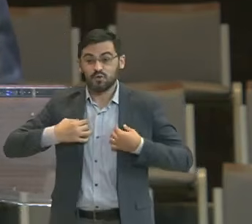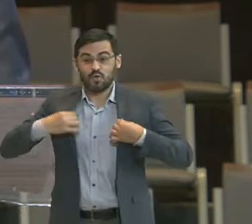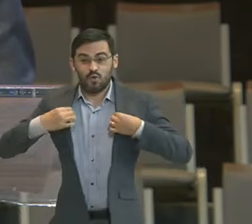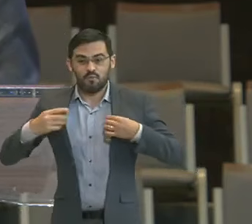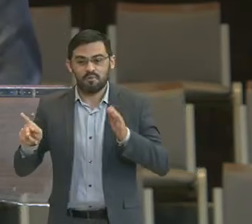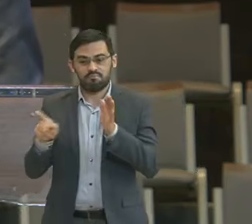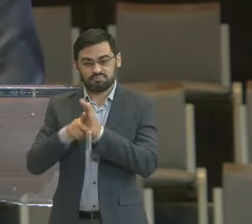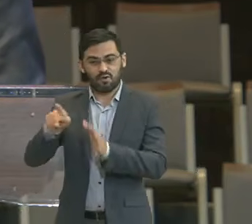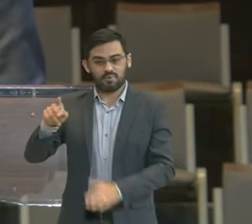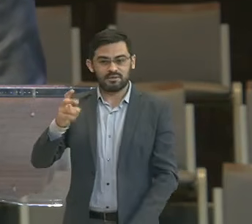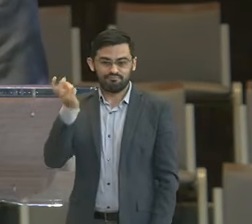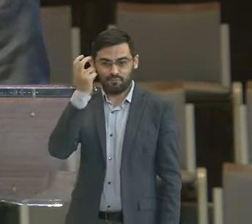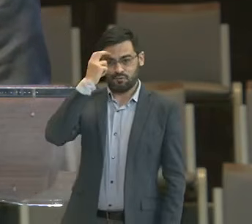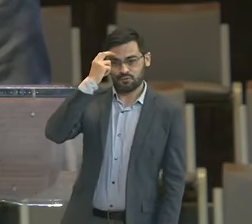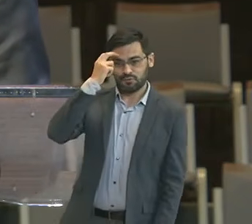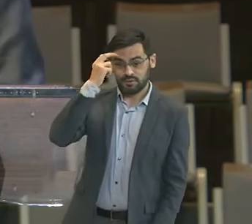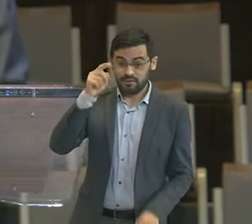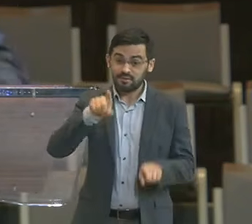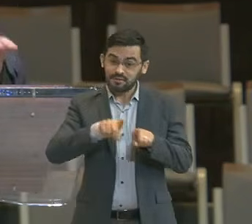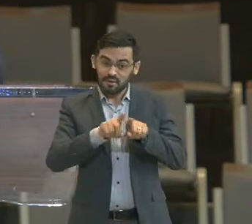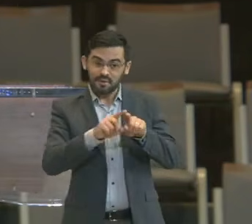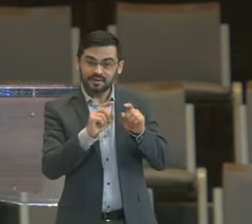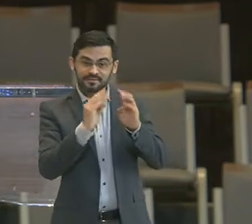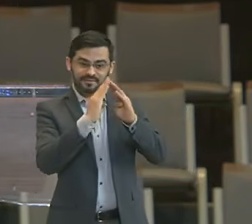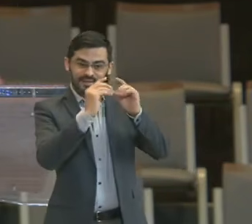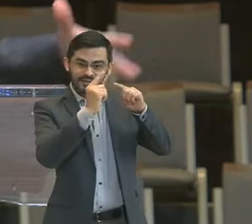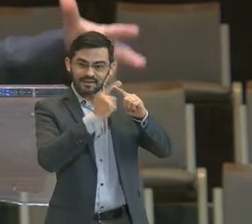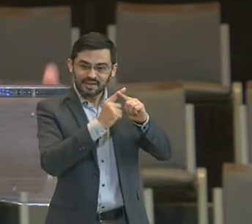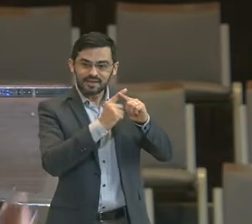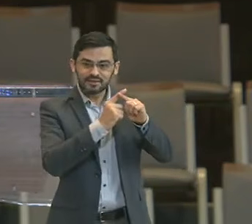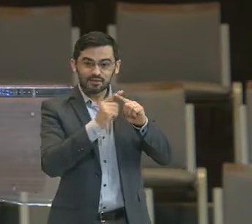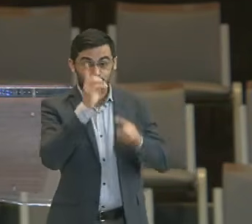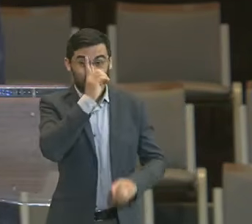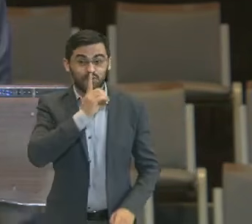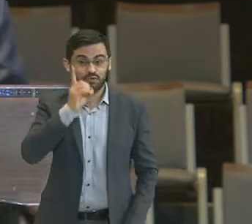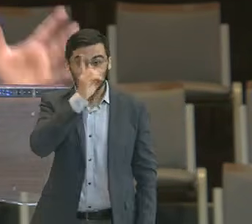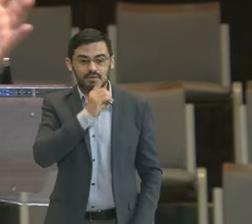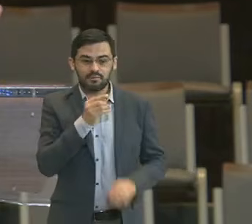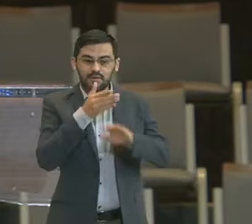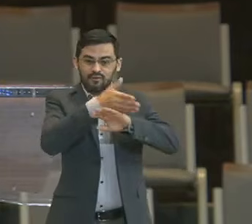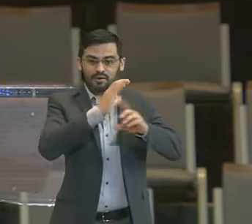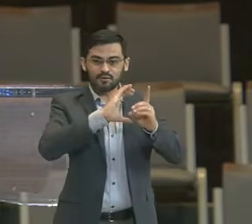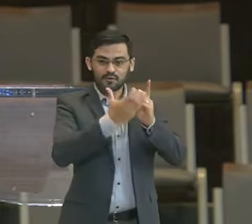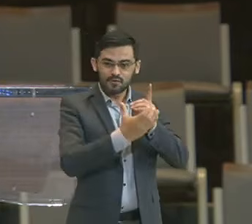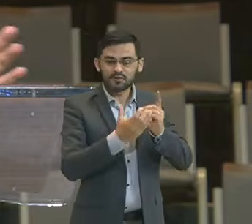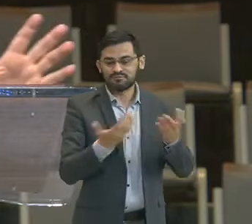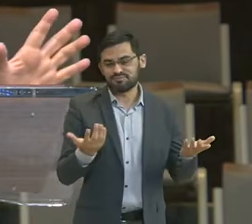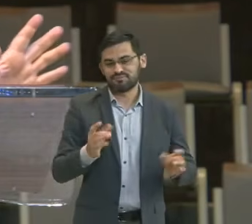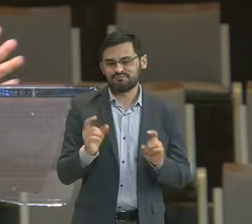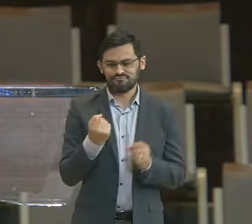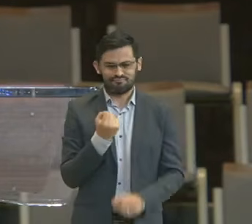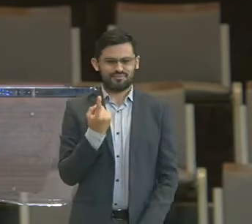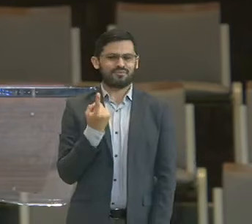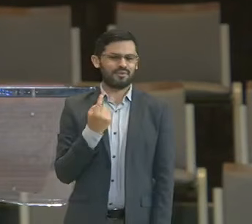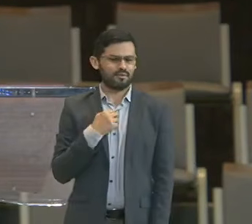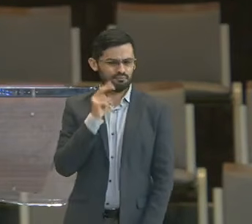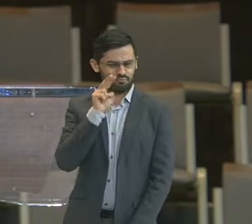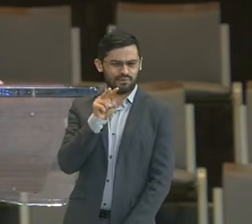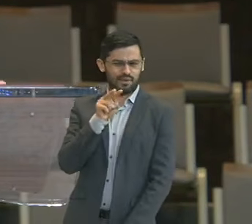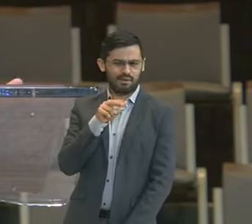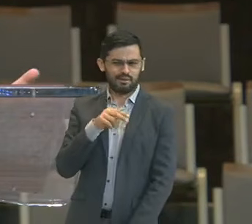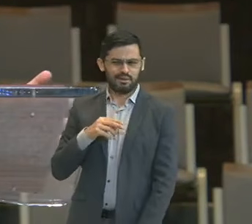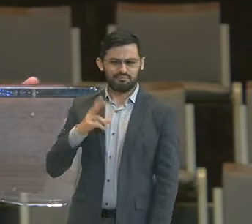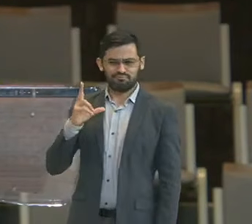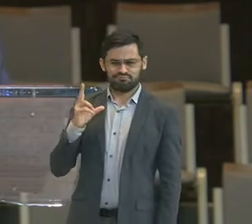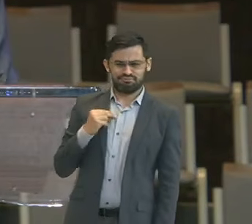típicas, né? Nas igrejas vem todo mundo no domingo de roupa típica, é muito diferente. Eu já fiquei olhando uma vez, falei,